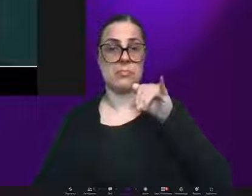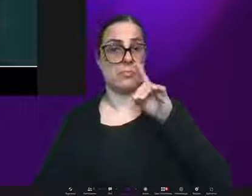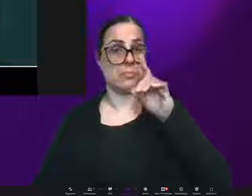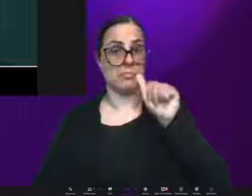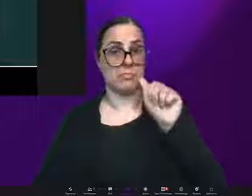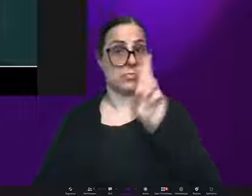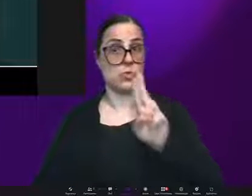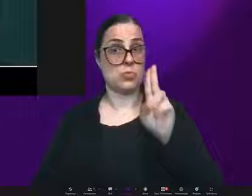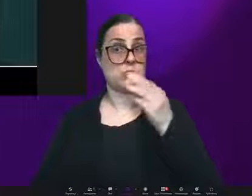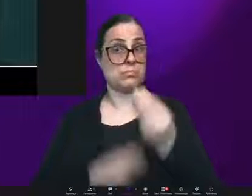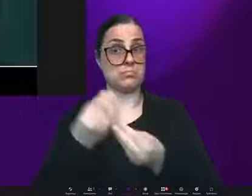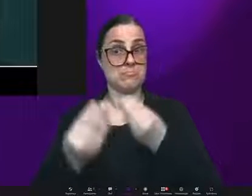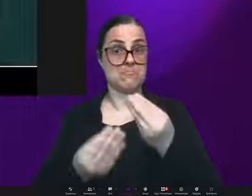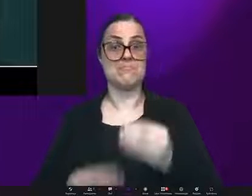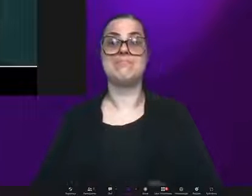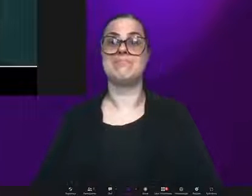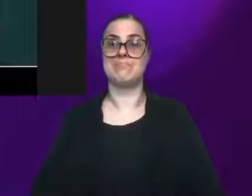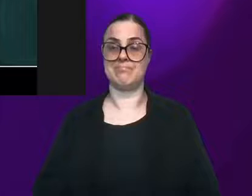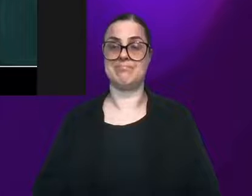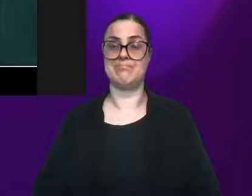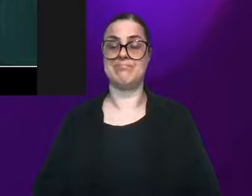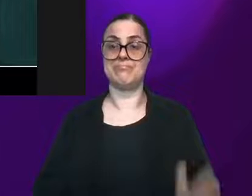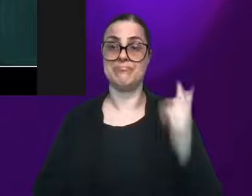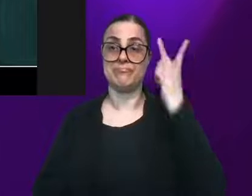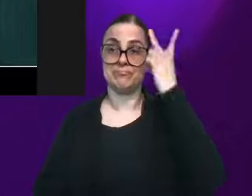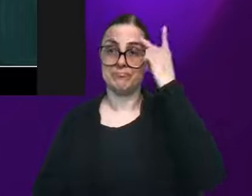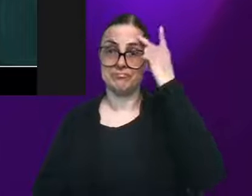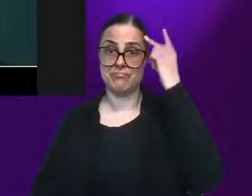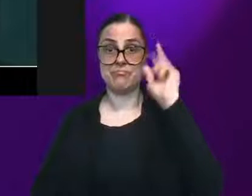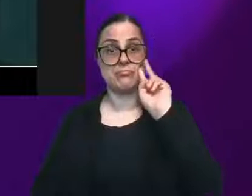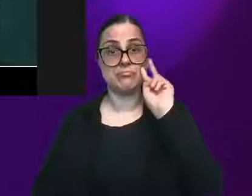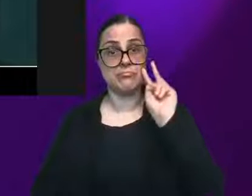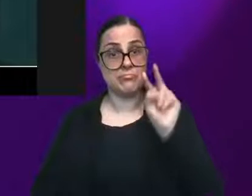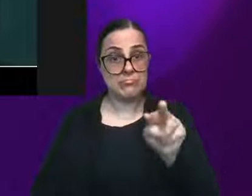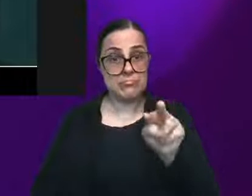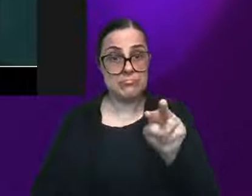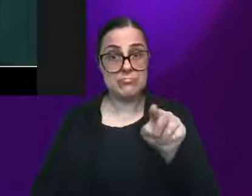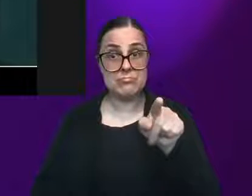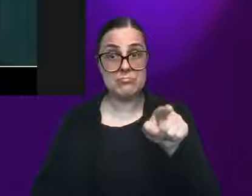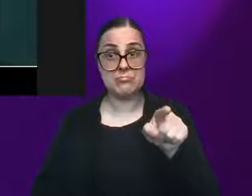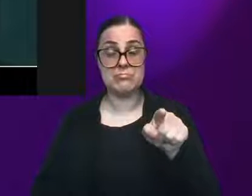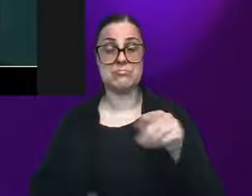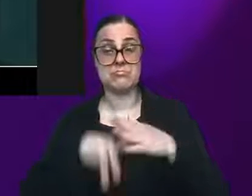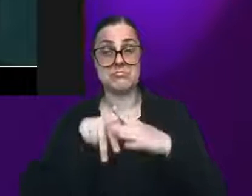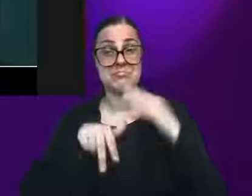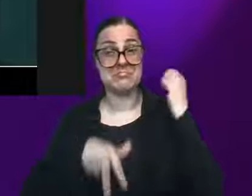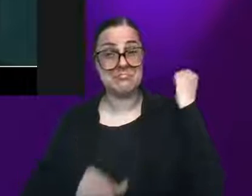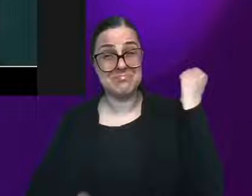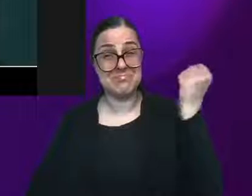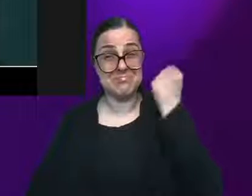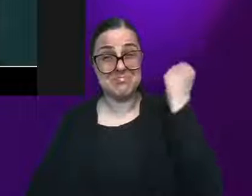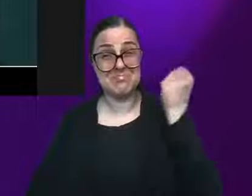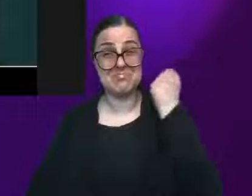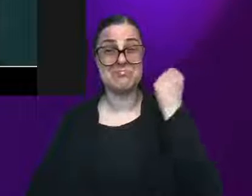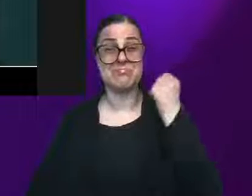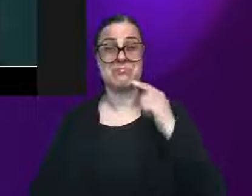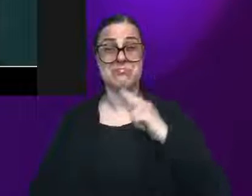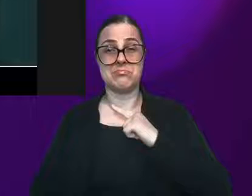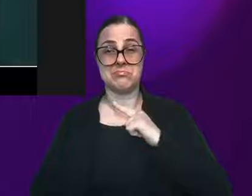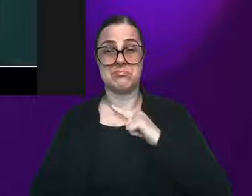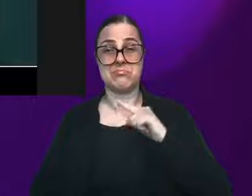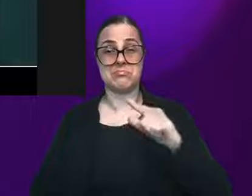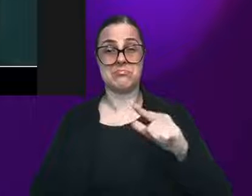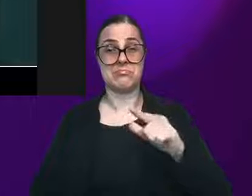Então, é muito comum nós nos depararmos com essa situação do paciente crítico recebendo volumes intravenosos